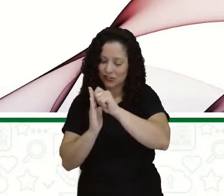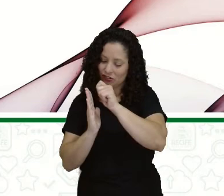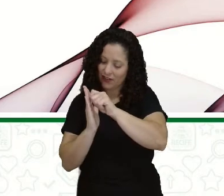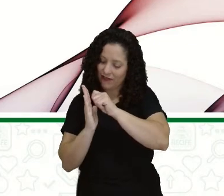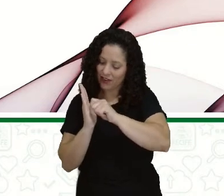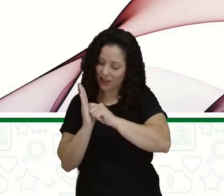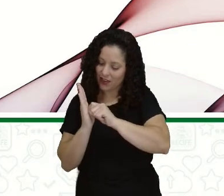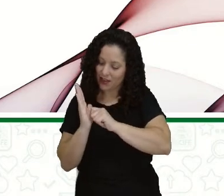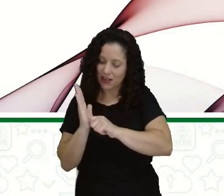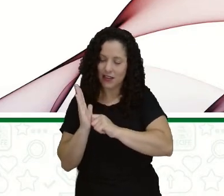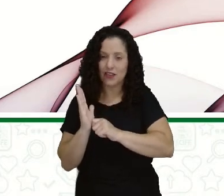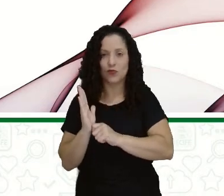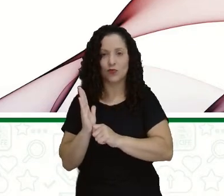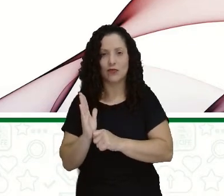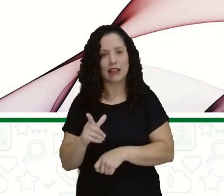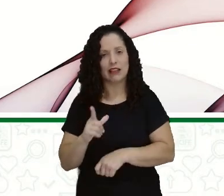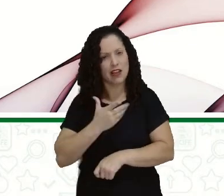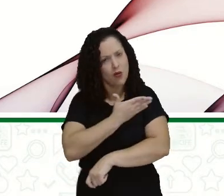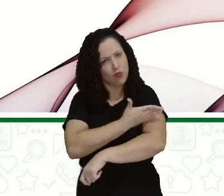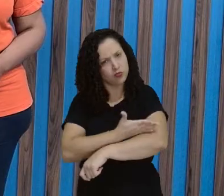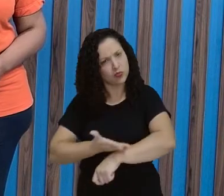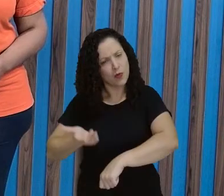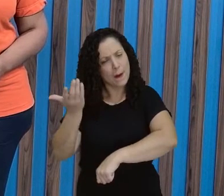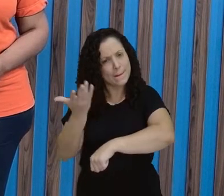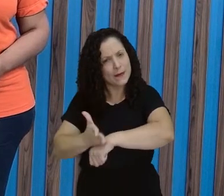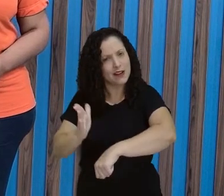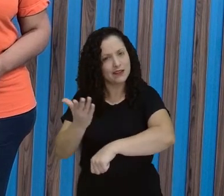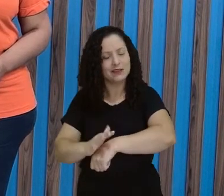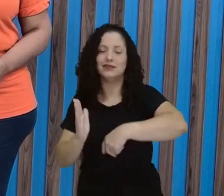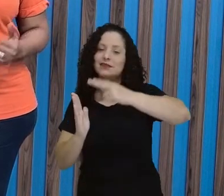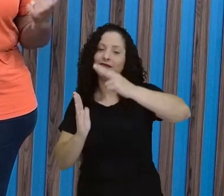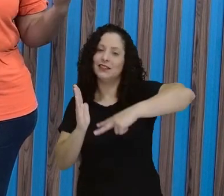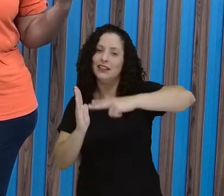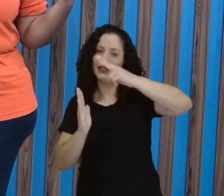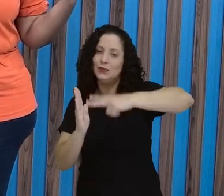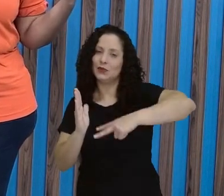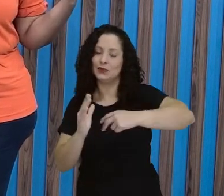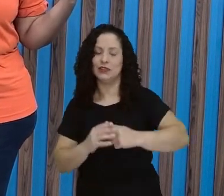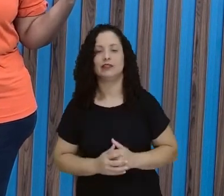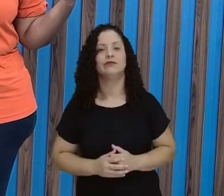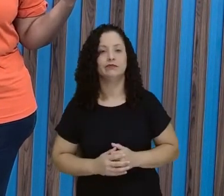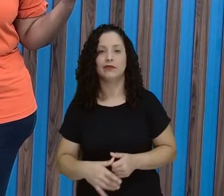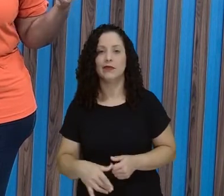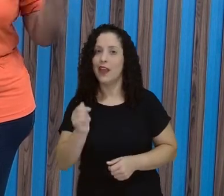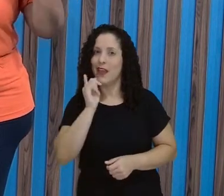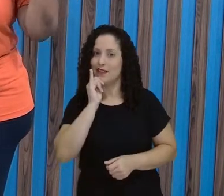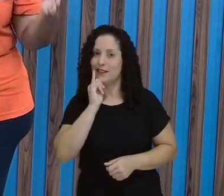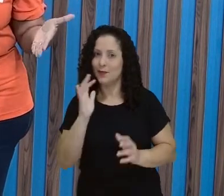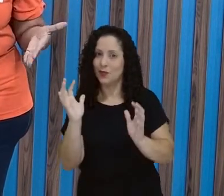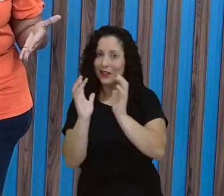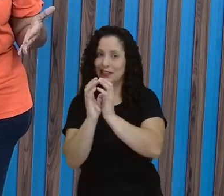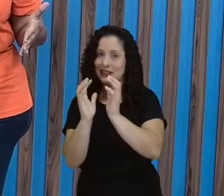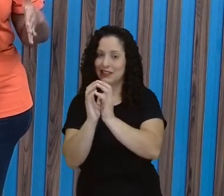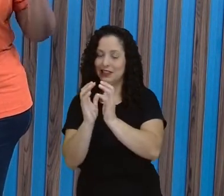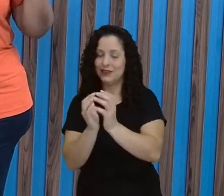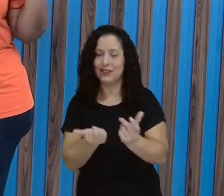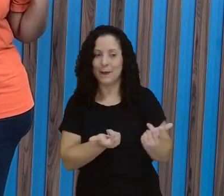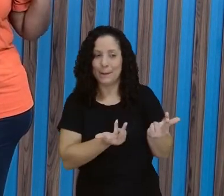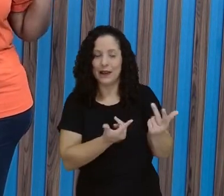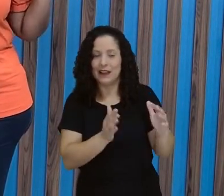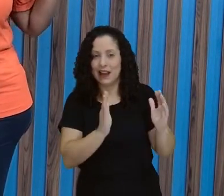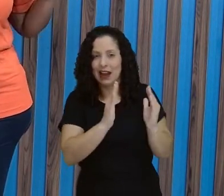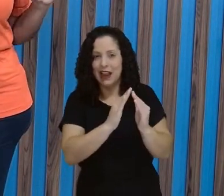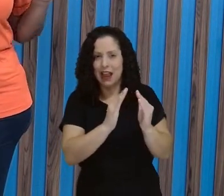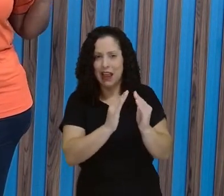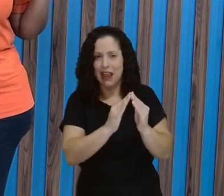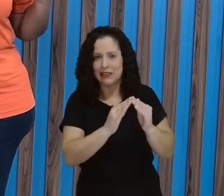é cultivar o hábito da leitura. Lembra o exemplo que eu dei de Recife? É igual a casa. Desde pequenininho